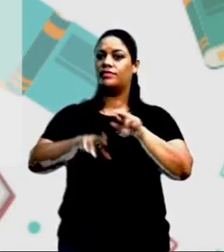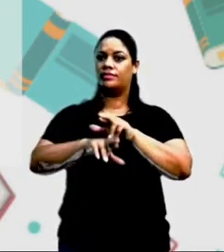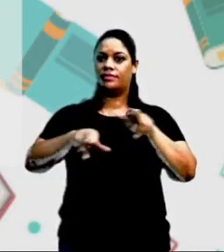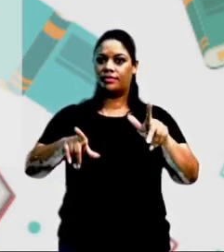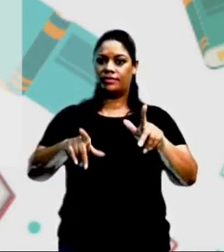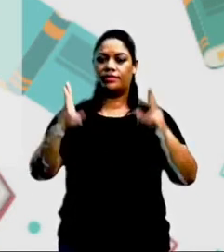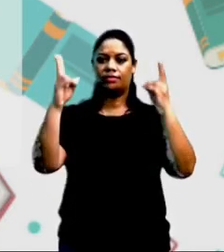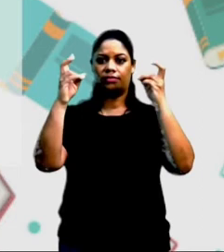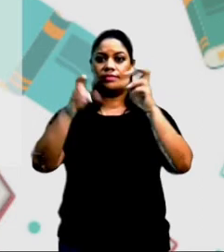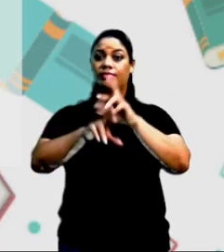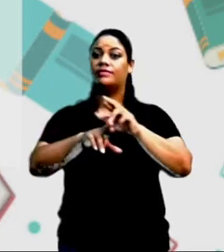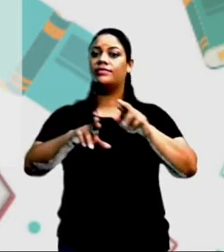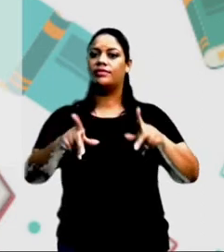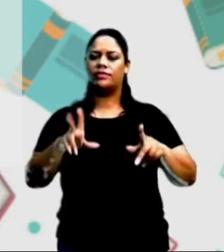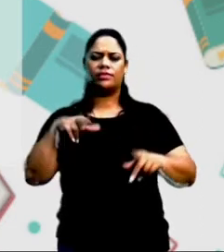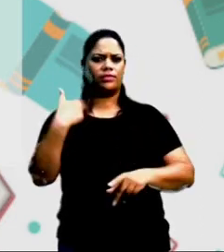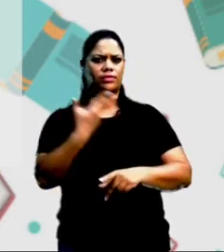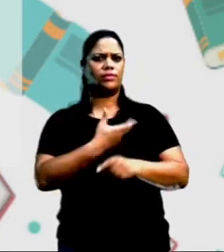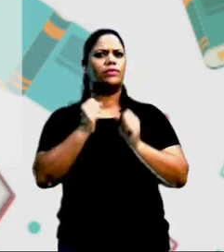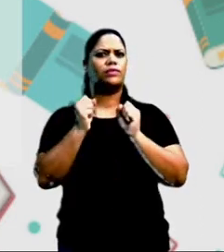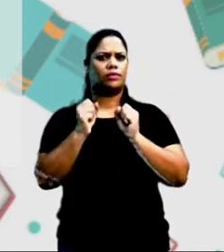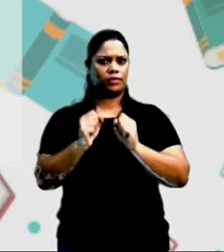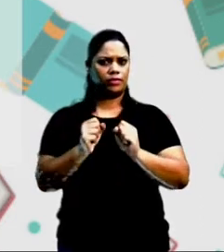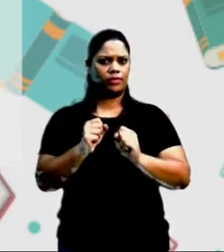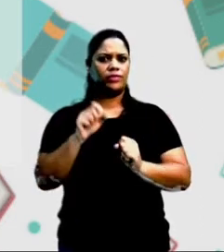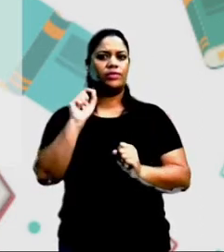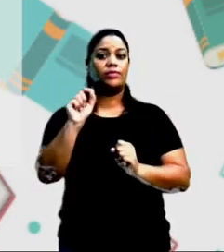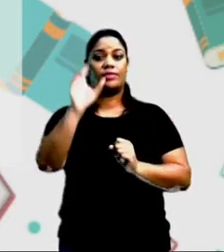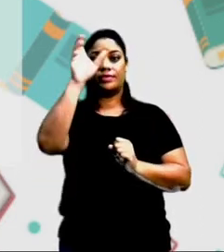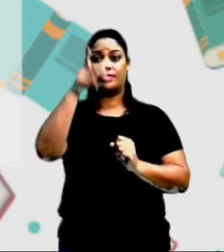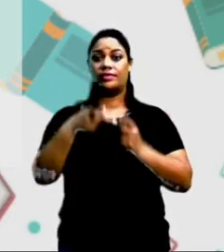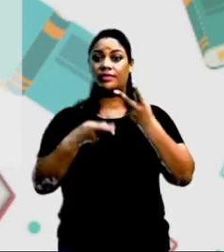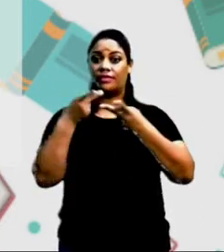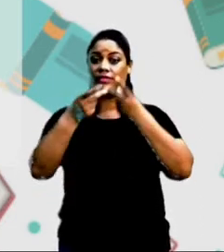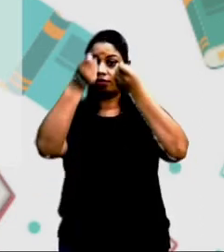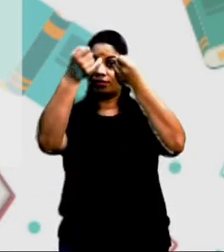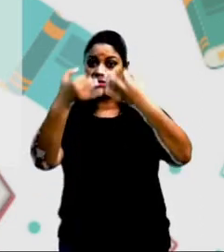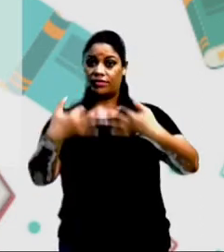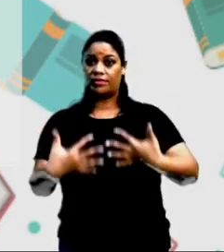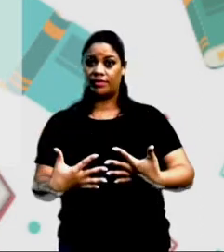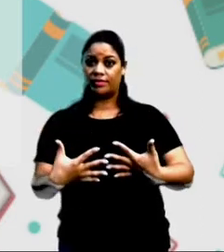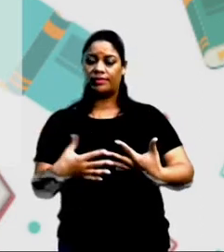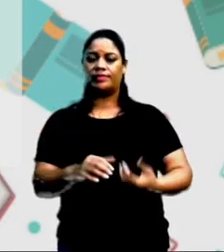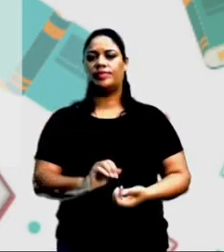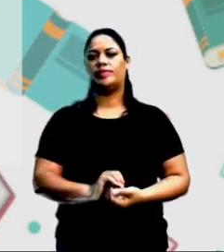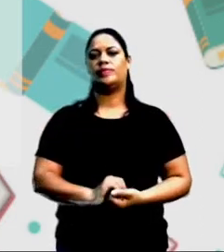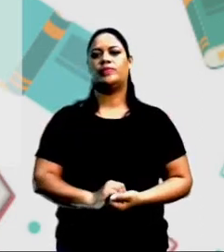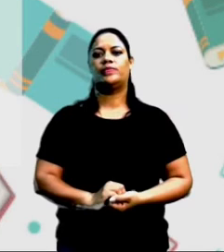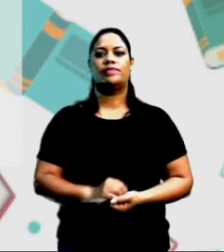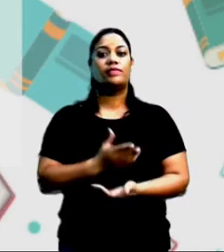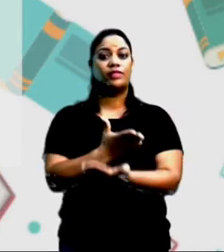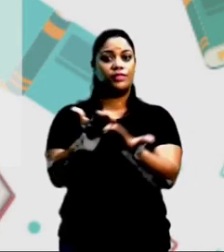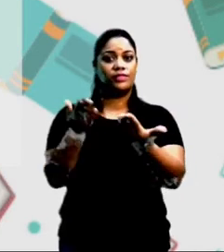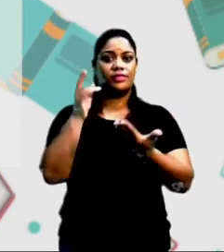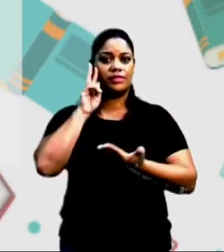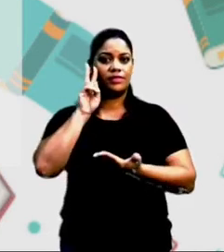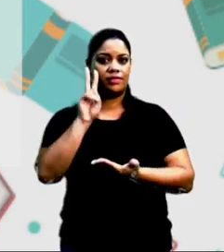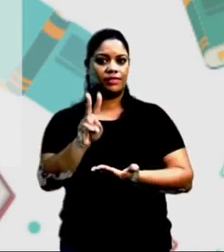tema diferente, e que a gente pode extrair dele o que é que está falando. Sobre o que o texto fala? Você vai